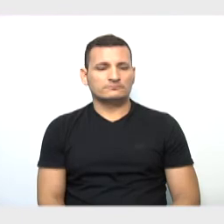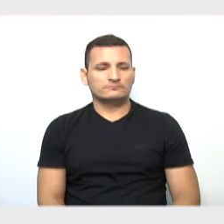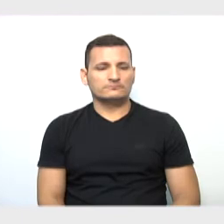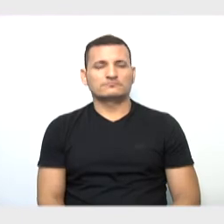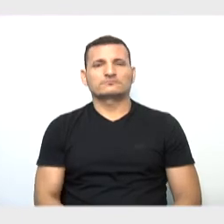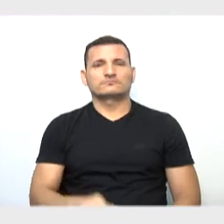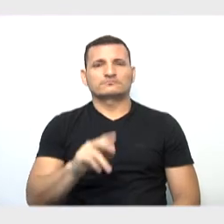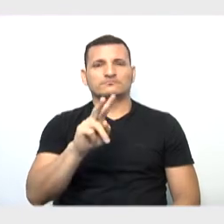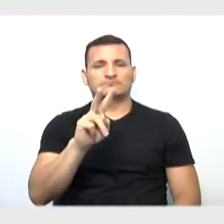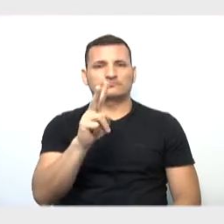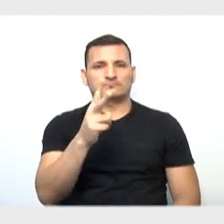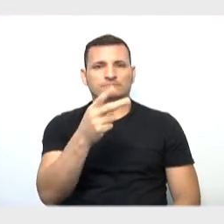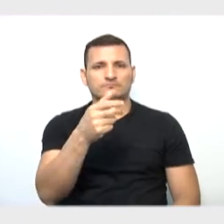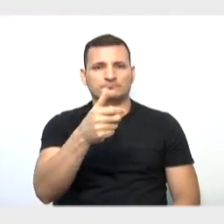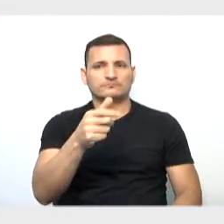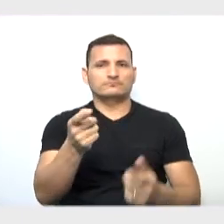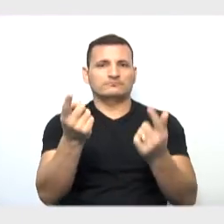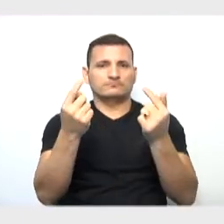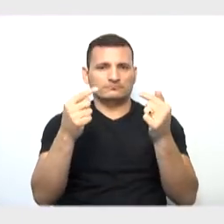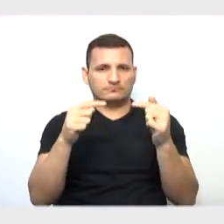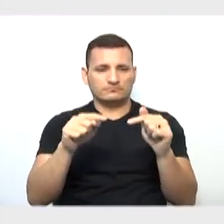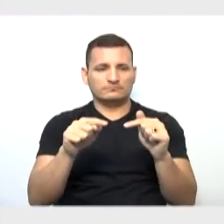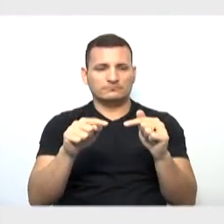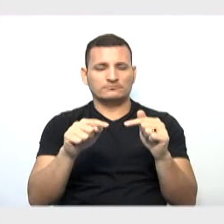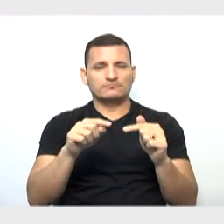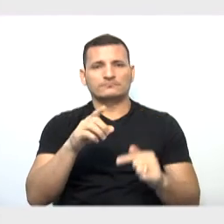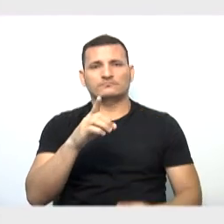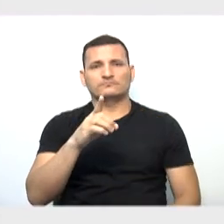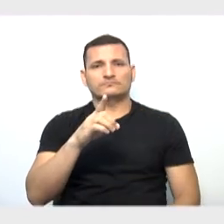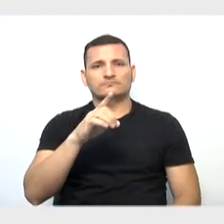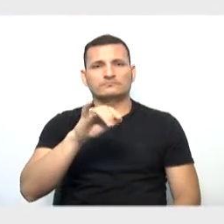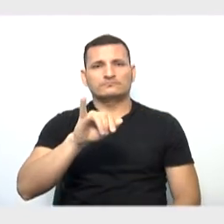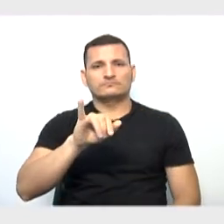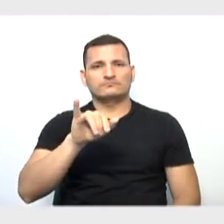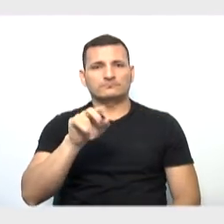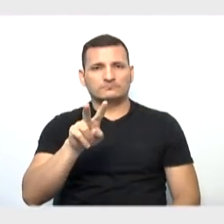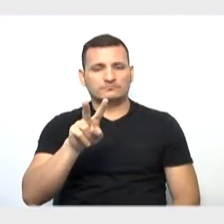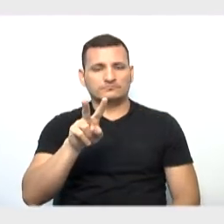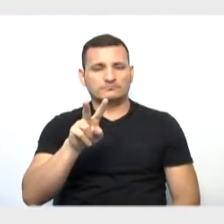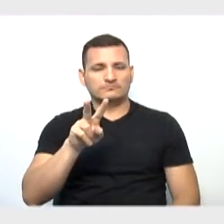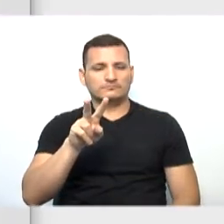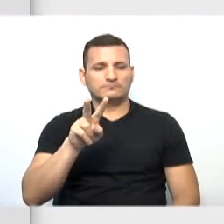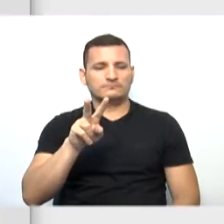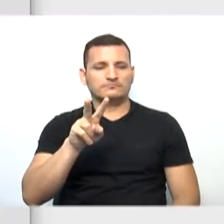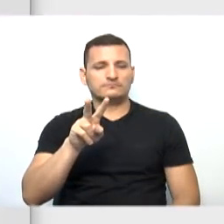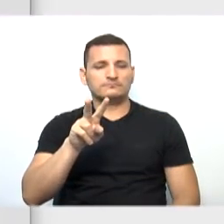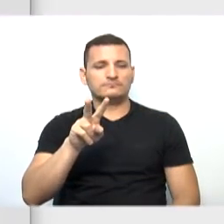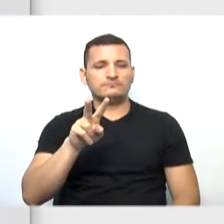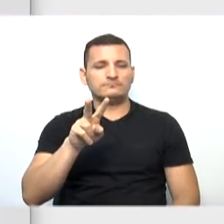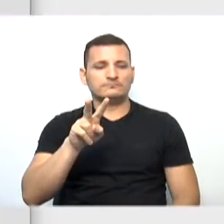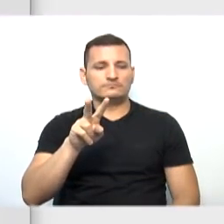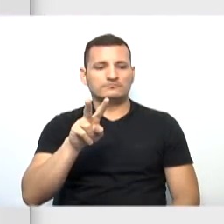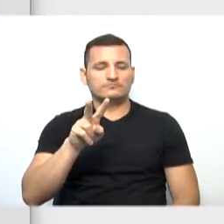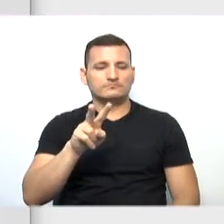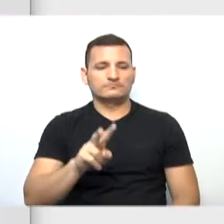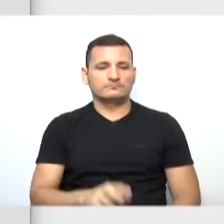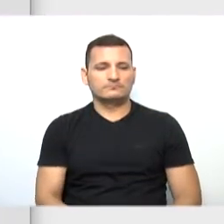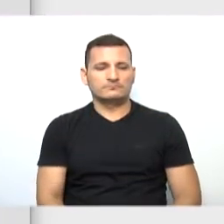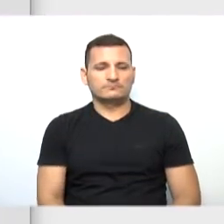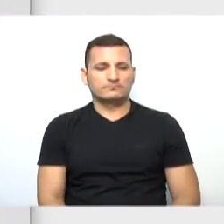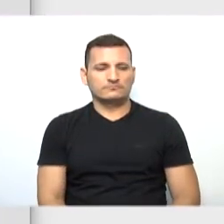do H1, vamos criar uma div. E essa div vai ficar